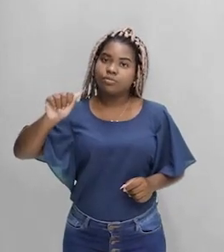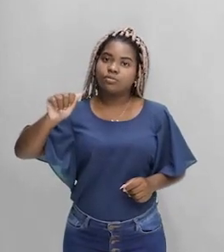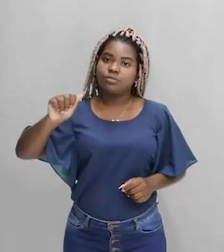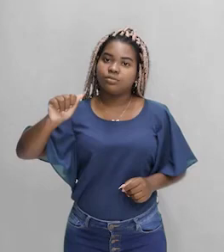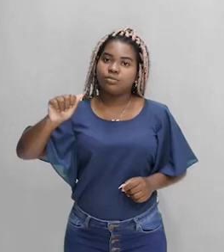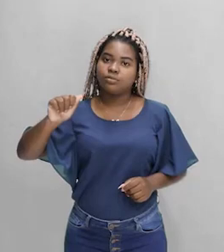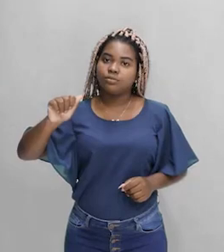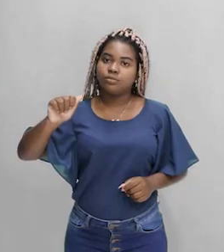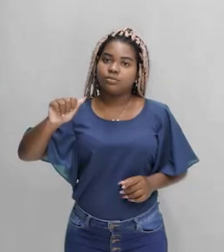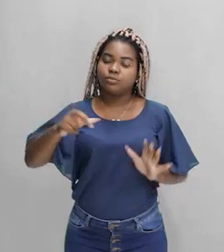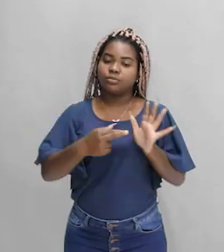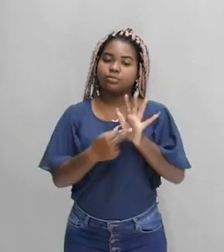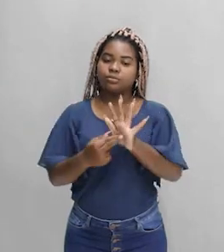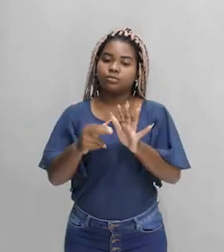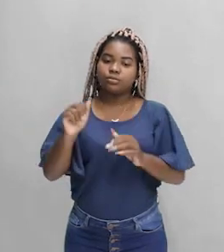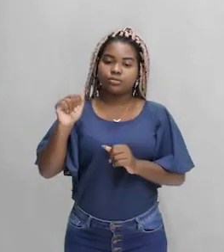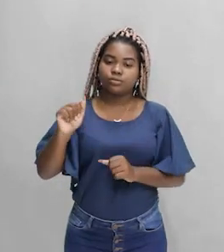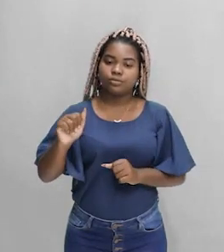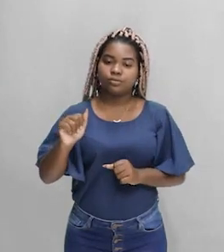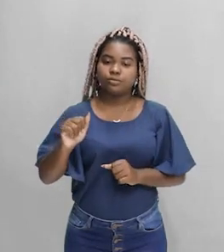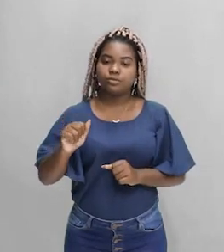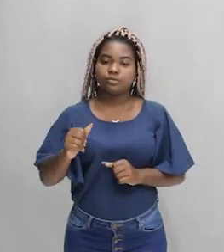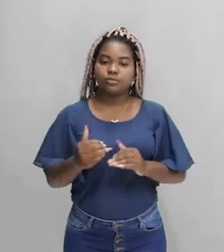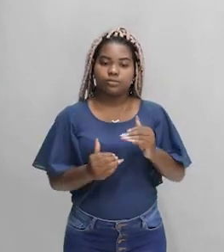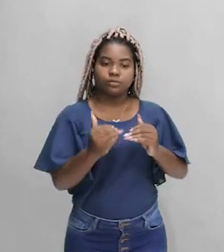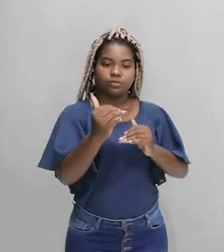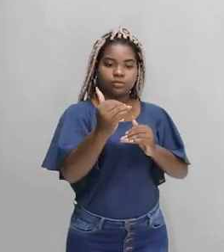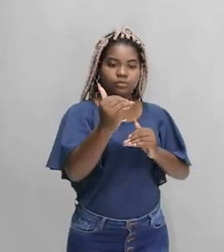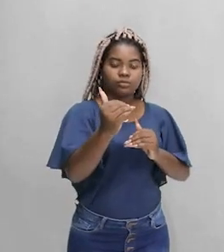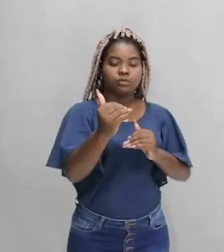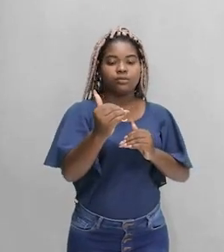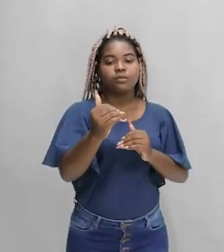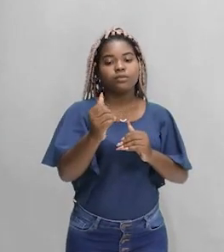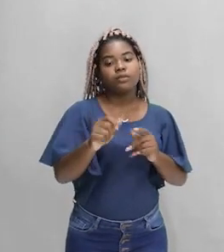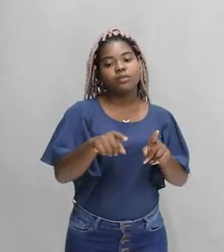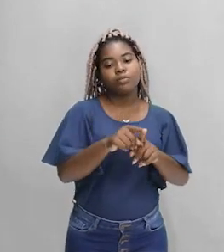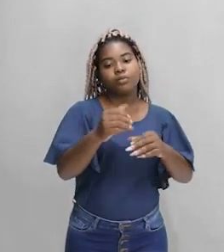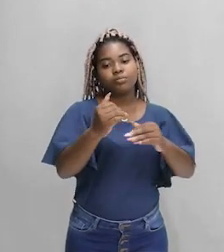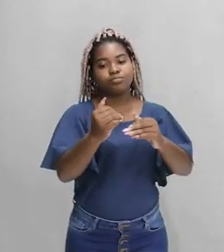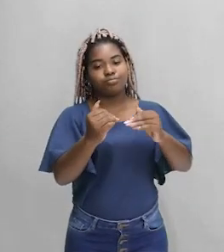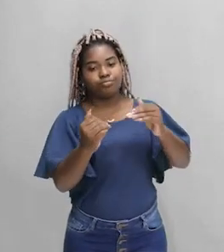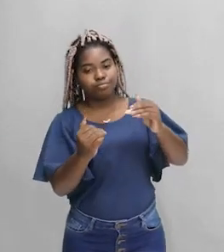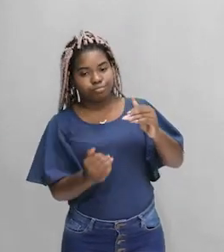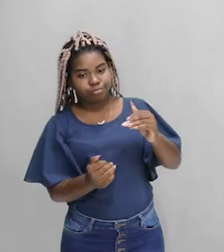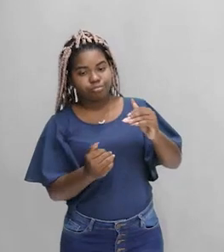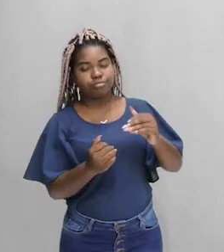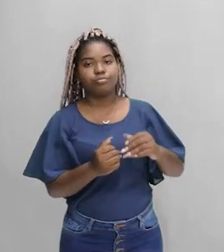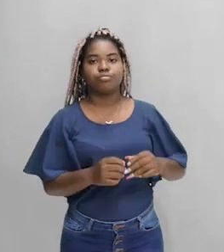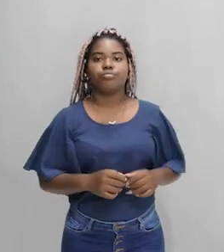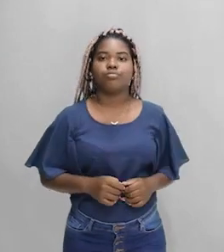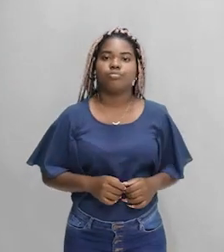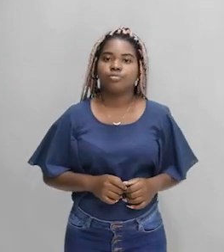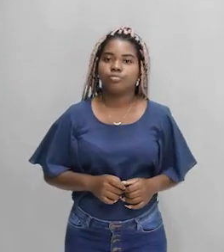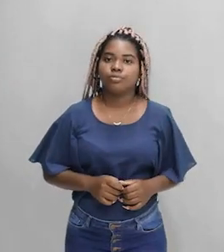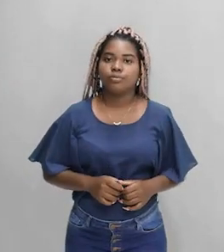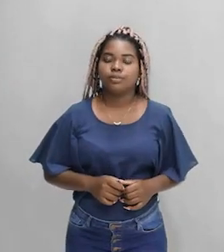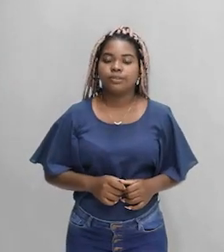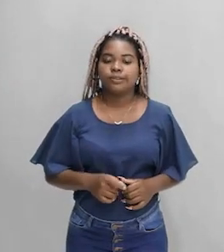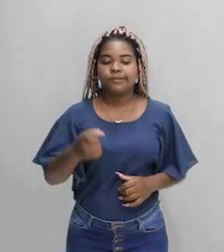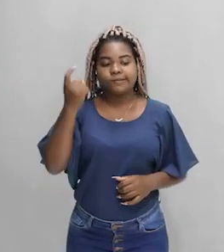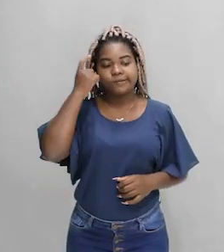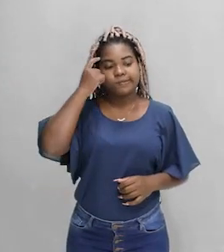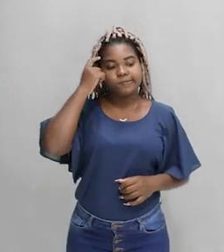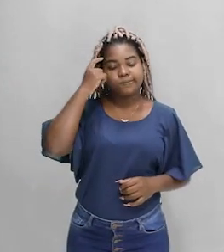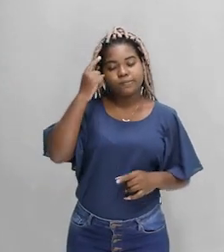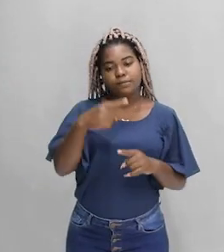caso de uma função crescente, A maior do que 1, quanto o caso da função decrescente, A entre 0 e 1. Aí você para e pensa,